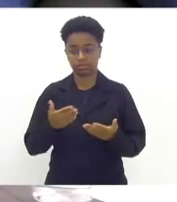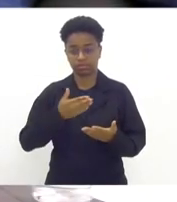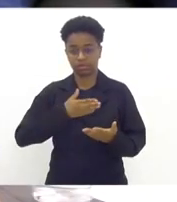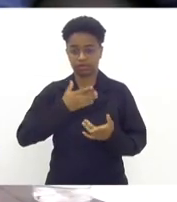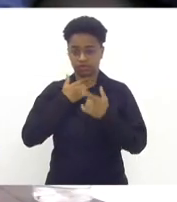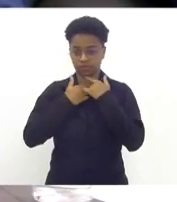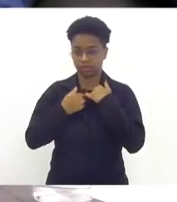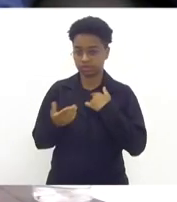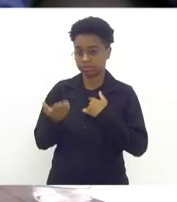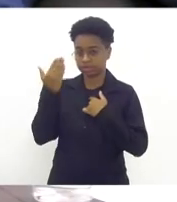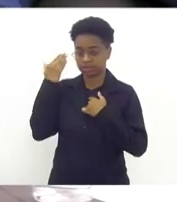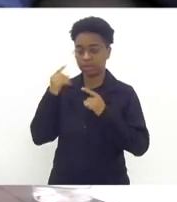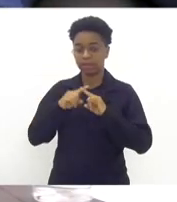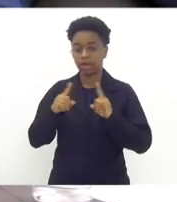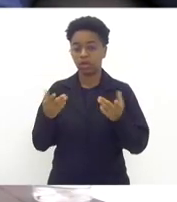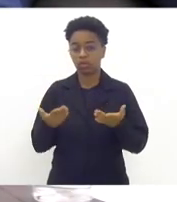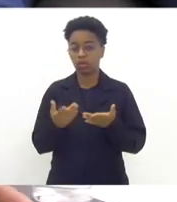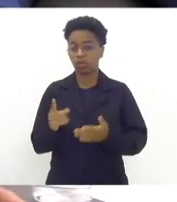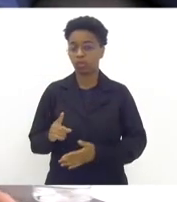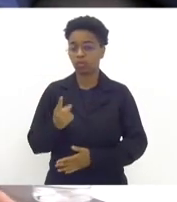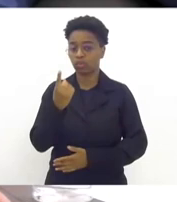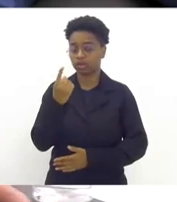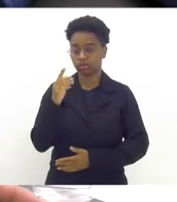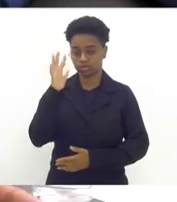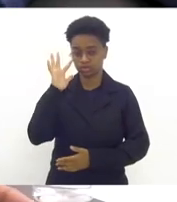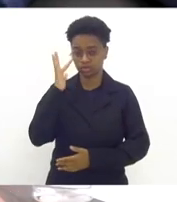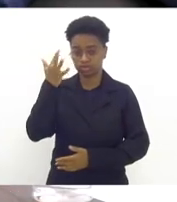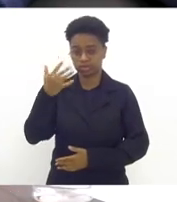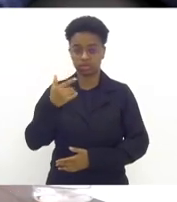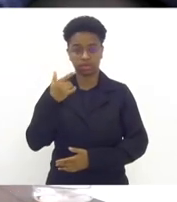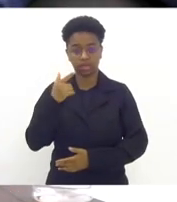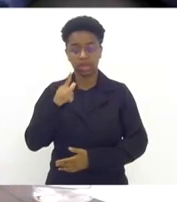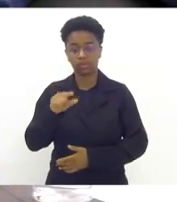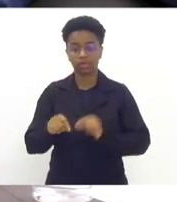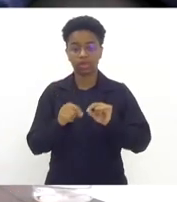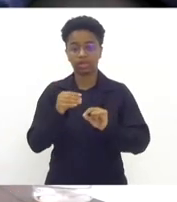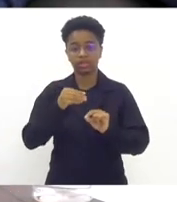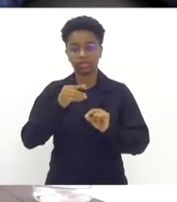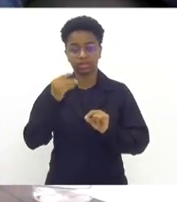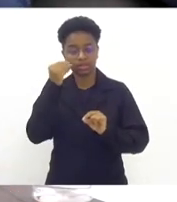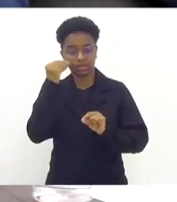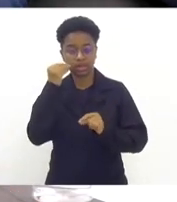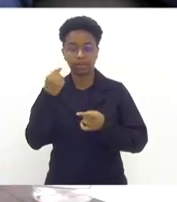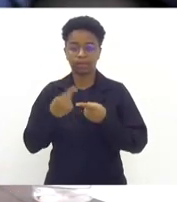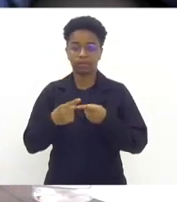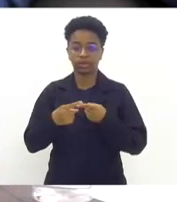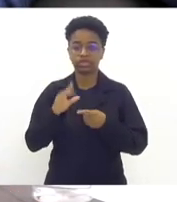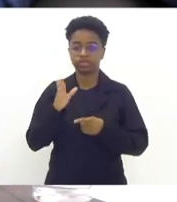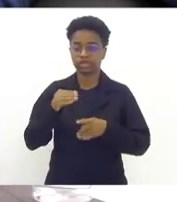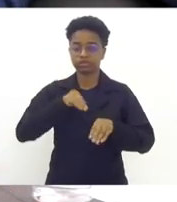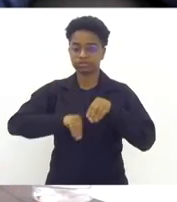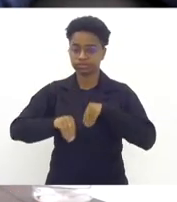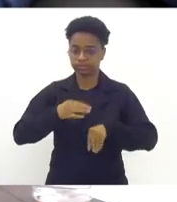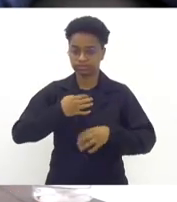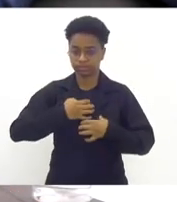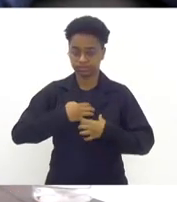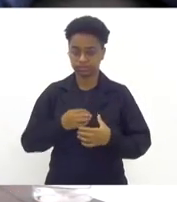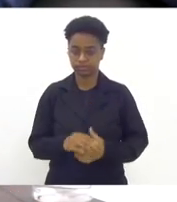eu falei, pô, hoje é a única saída que eu tenho para eu tentar, porque eu já estava em depressão.